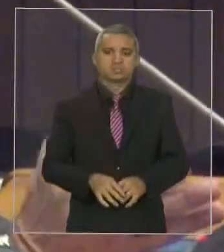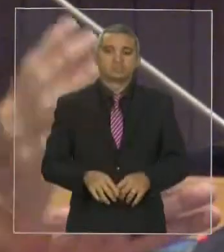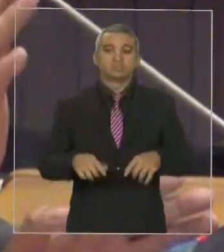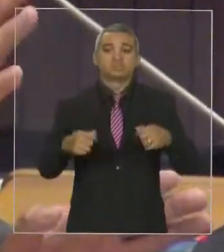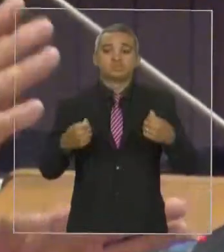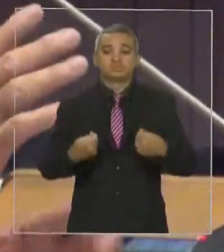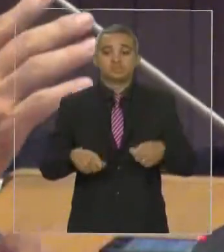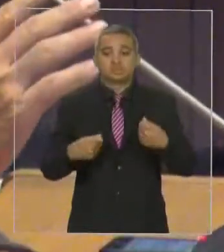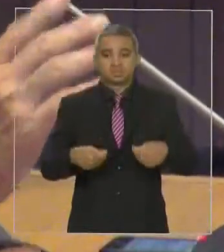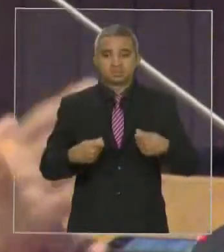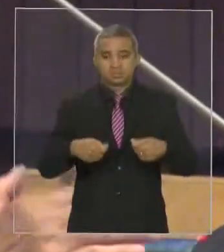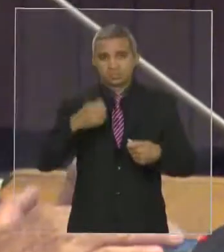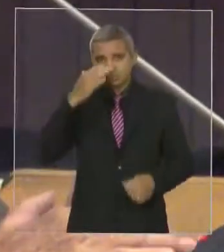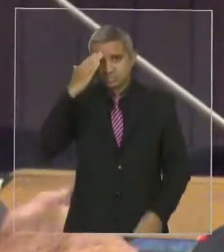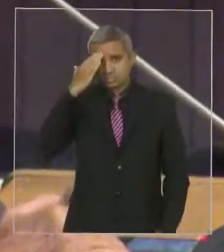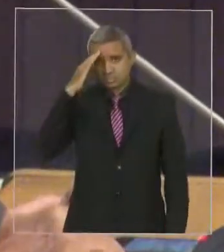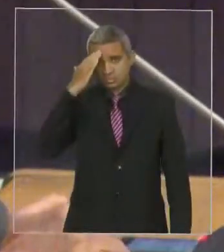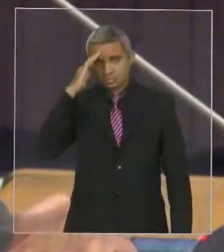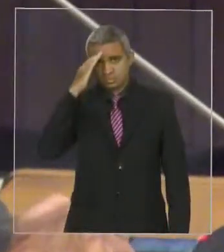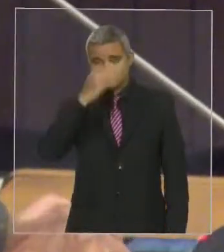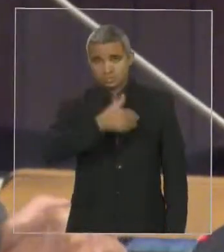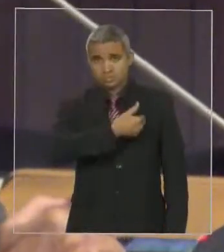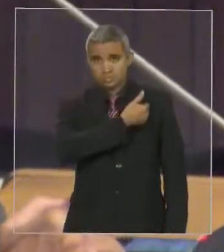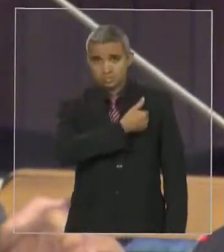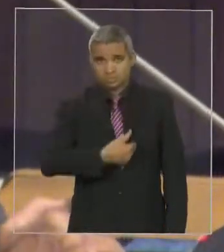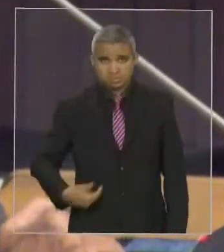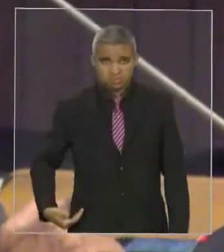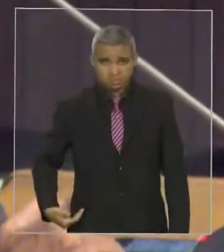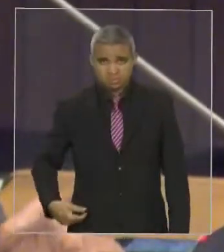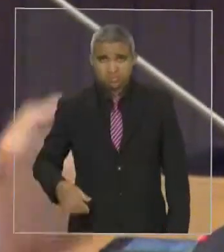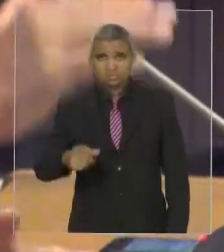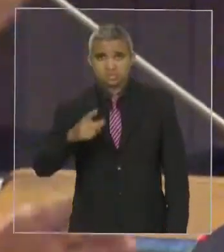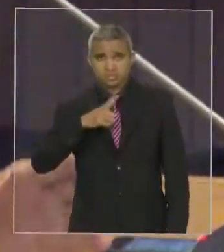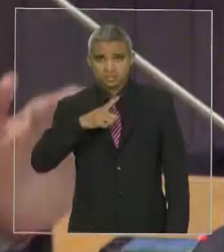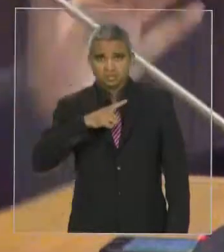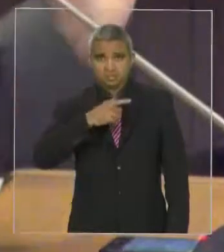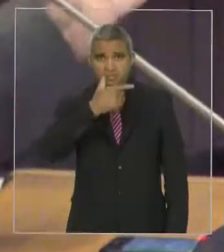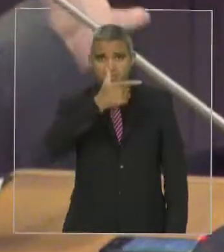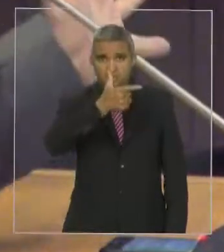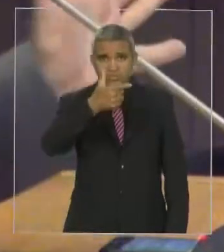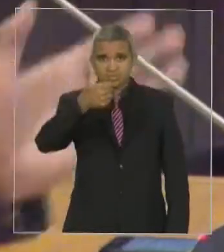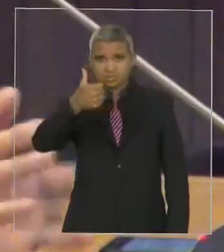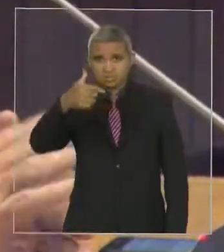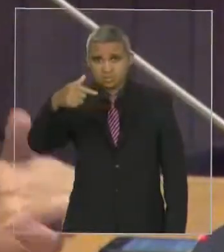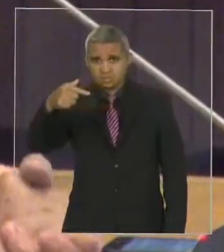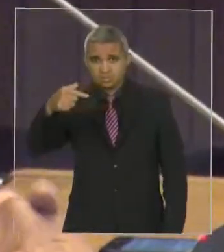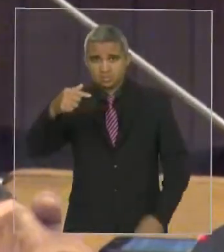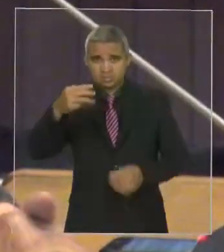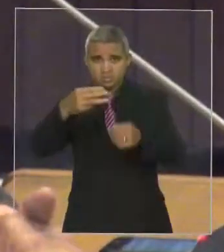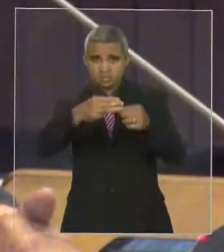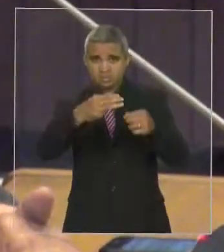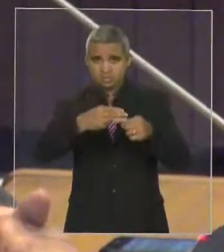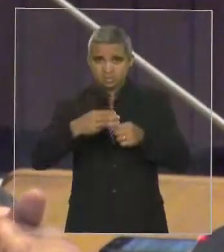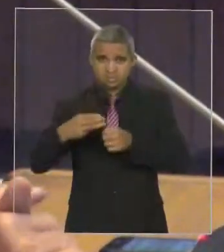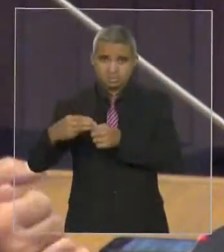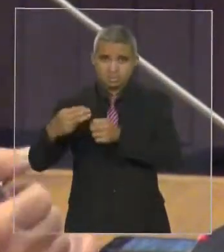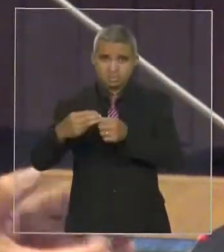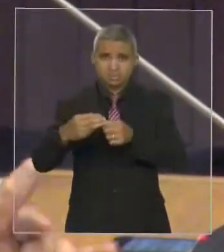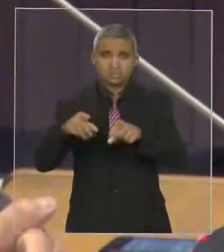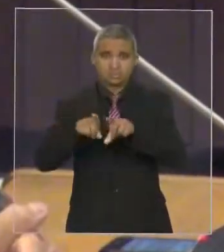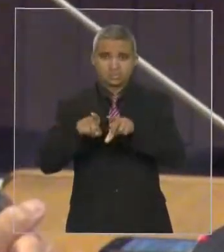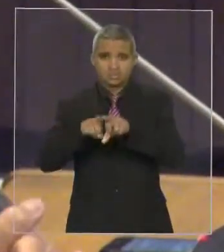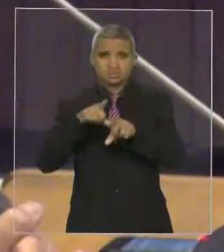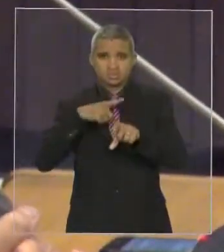governador, ele tem 217 municípios e tem os secretários, cada um tem suas áreas. Eu